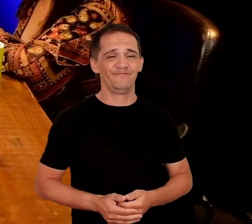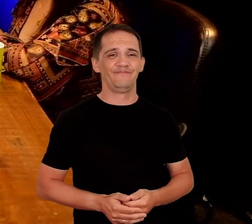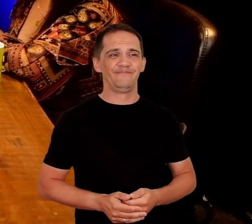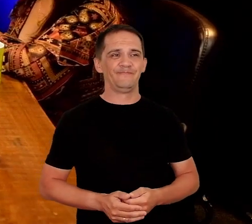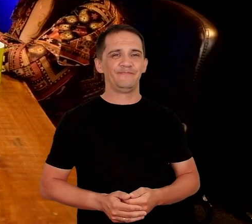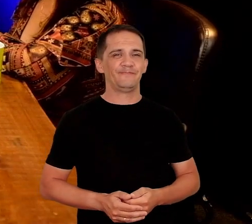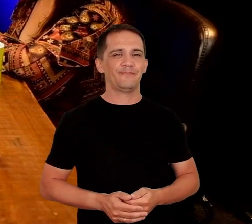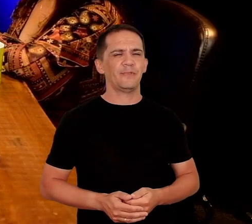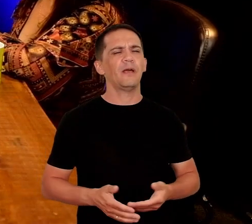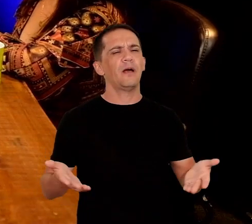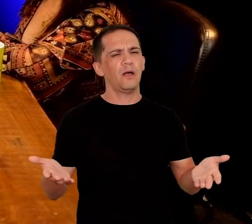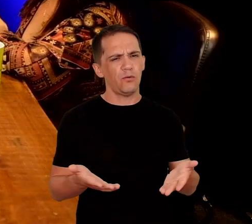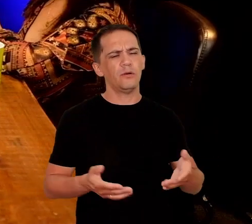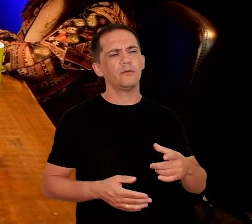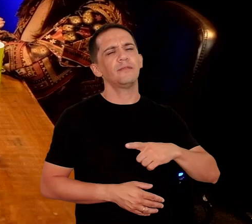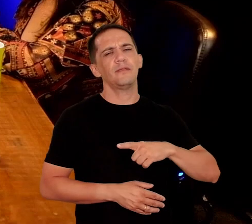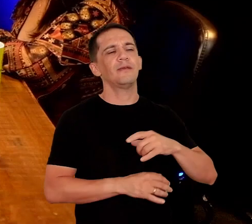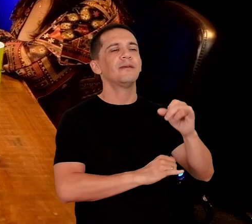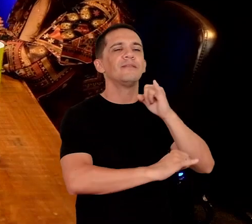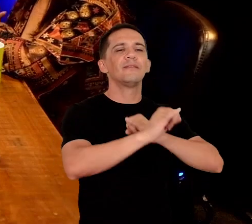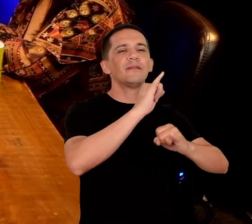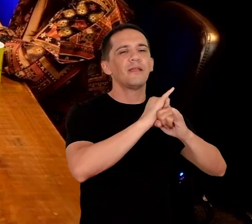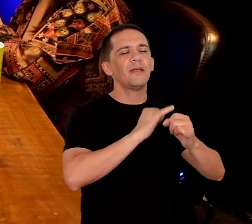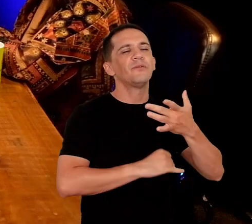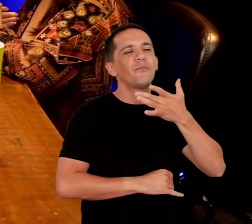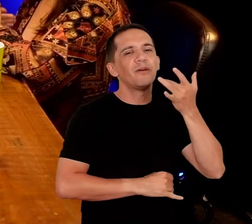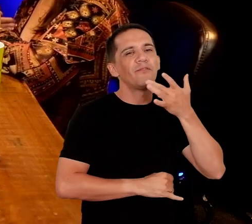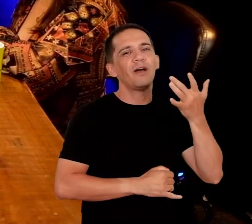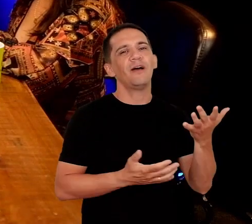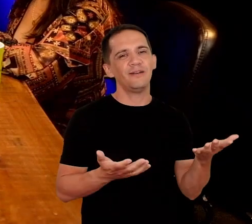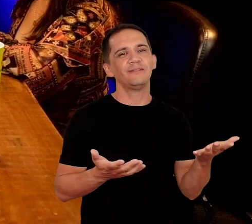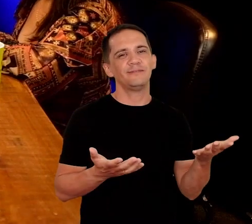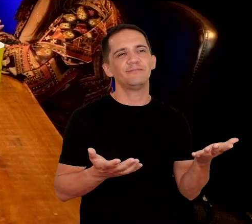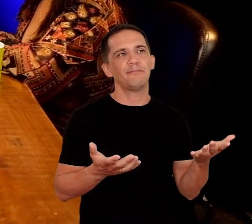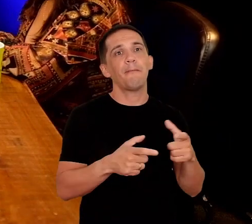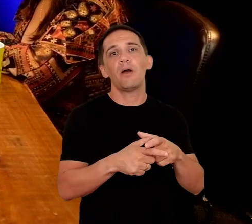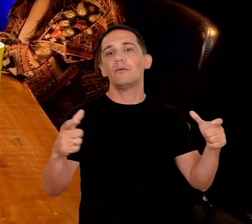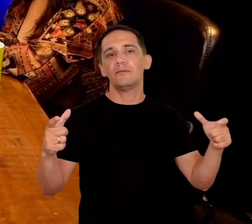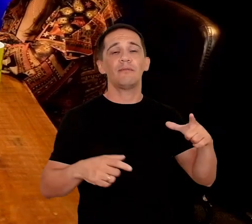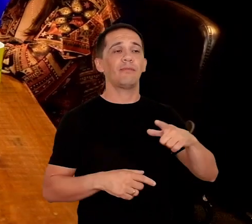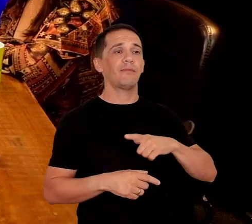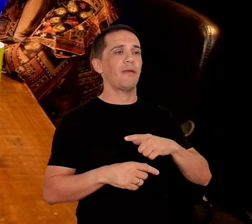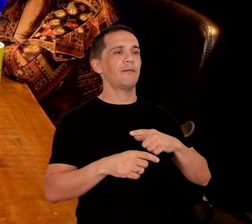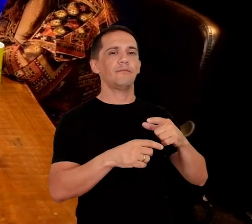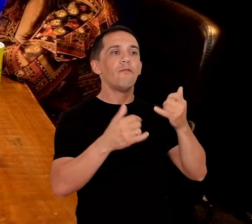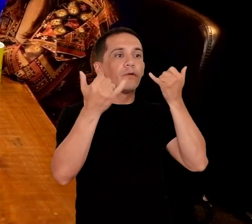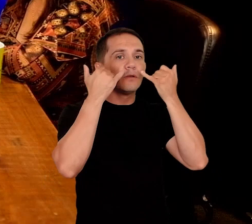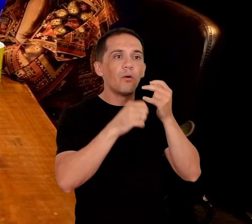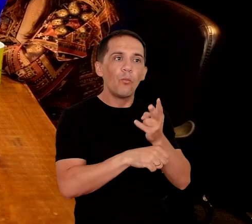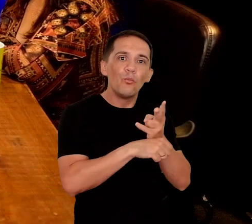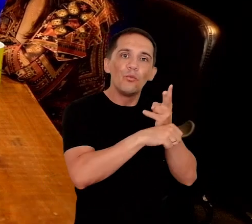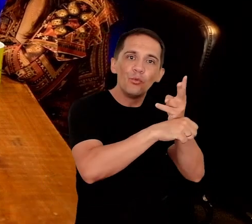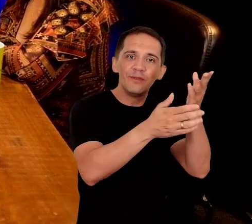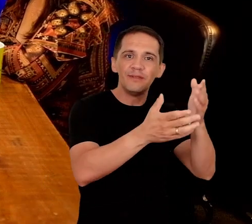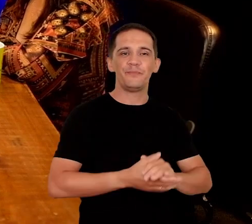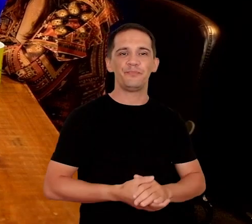mais fácil nesse sentido, assim, né? Sim. Claro que tem famílias que não têm acesso à internet, assim, né? Mas Mas a maioria né? hoje, né, tem a informação,